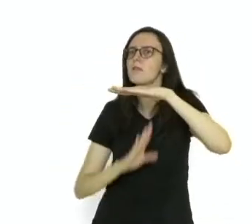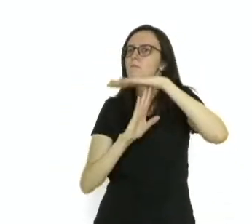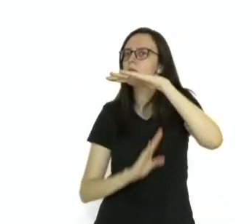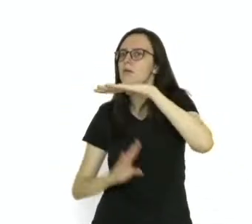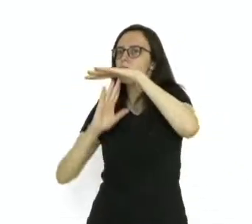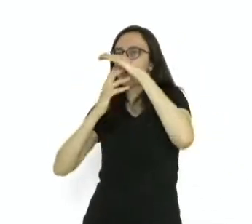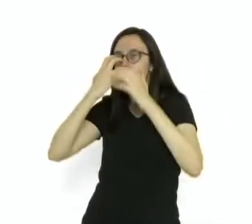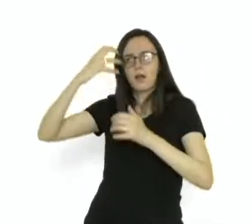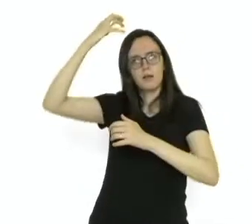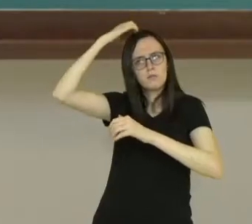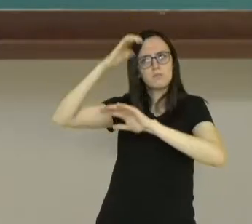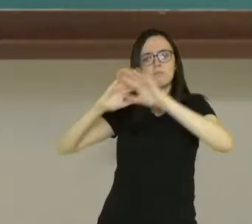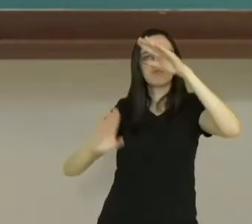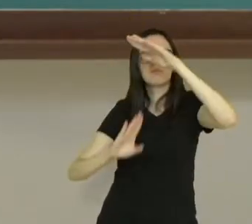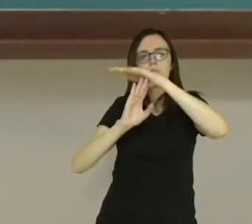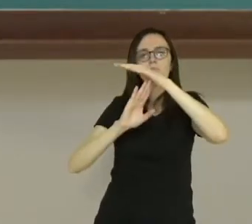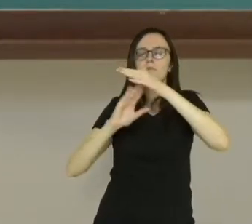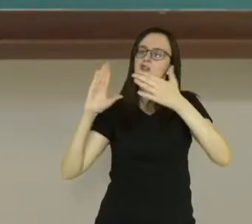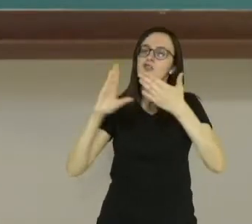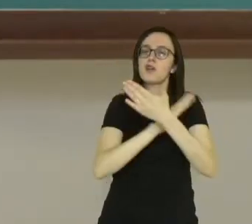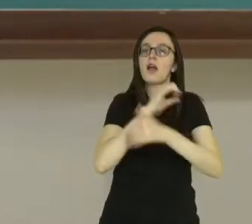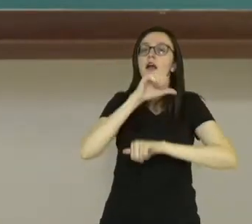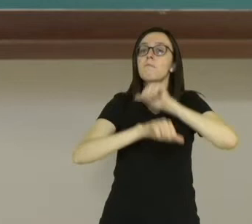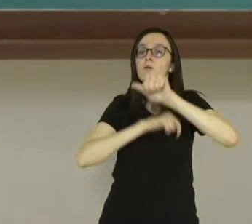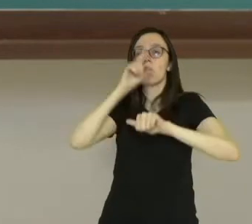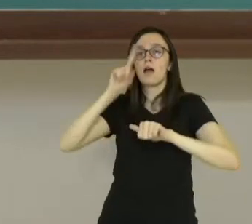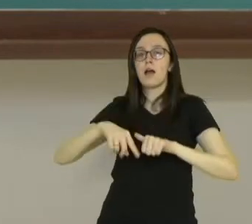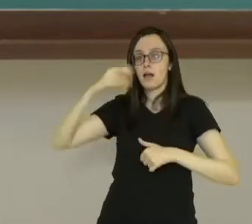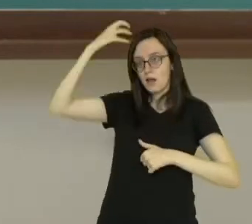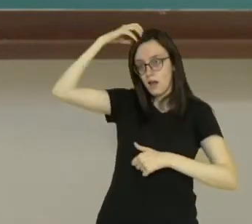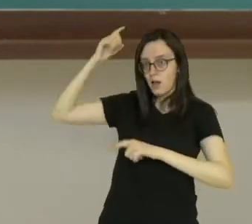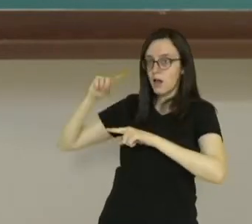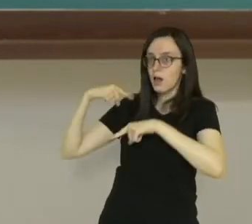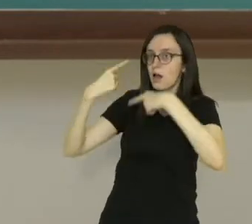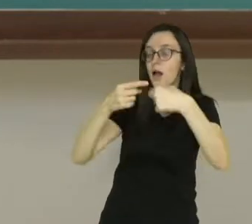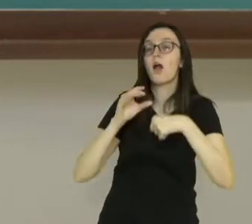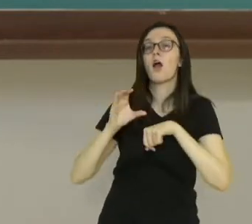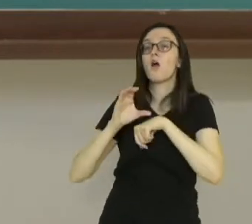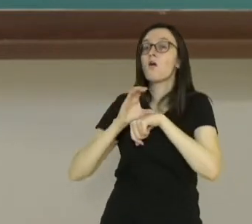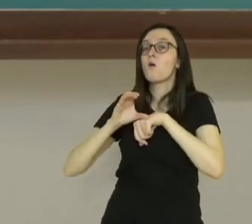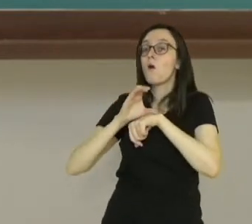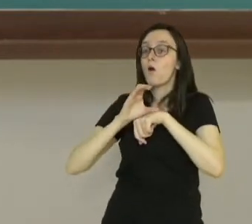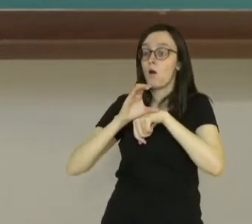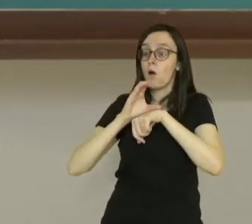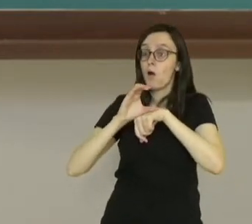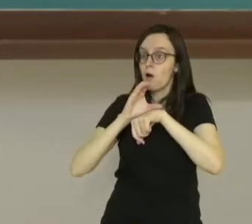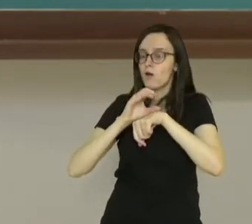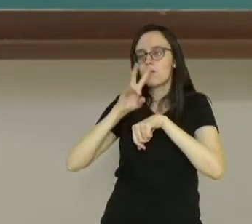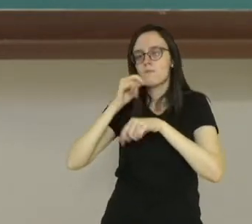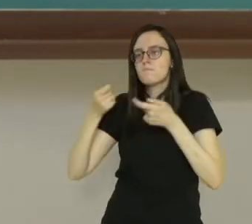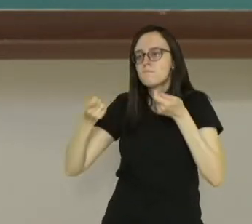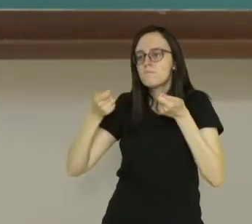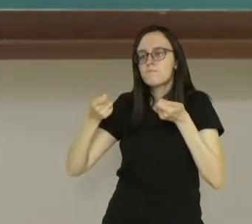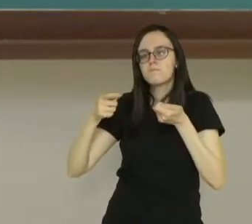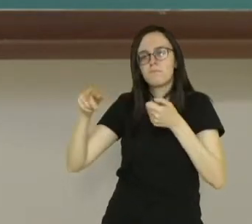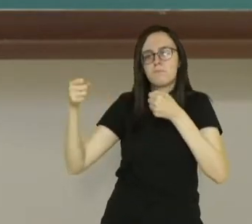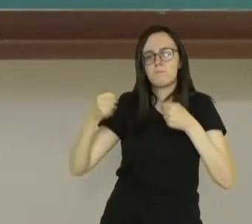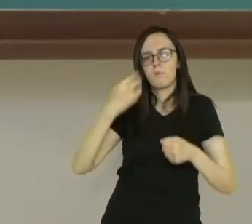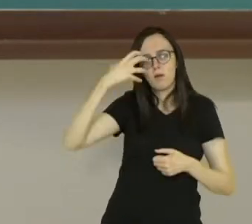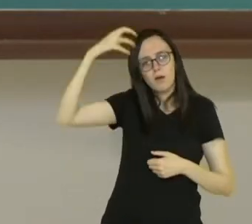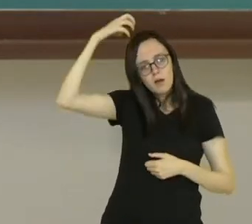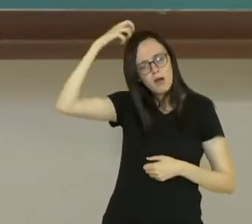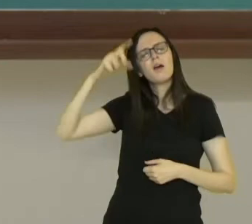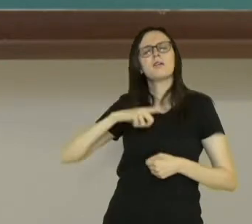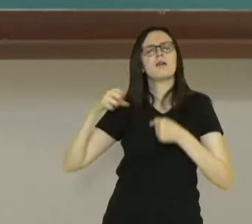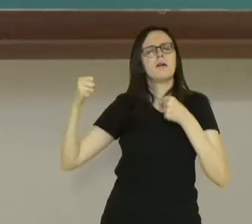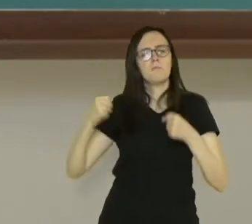eles acabam então colocando uma monarquia constitucional. Ou seja, existe uma Constituição que vai regular o poder do rei. O rei ainda estava ali, mas